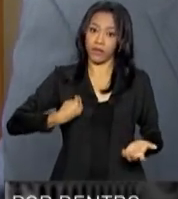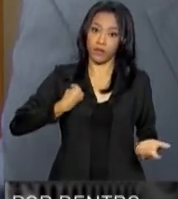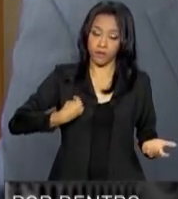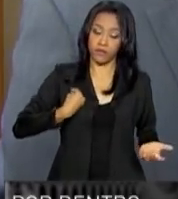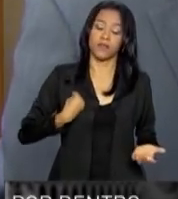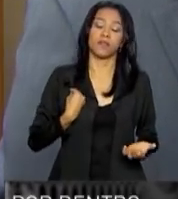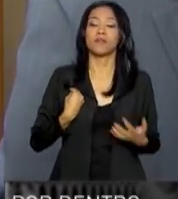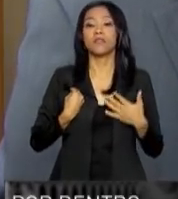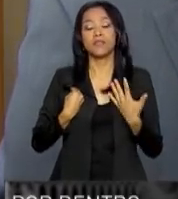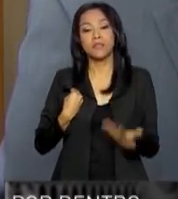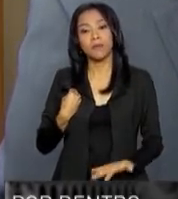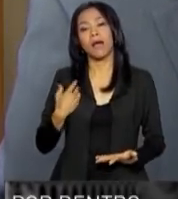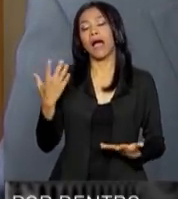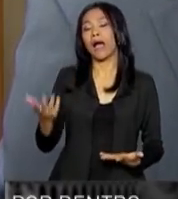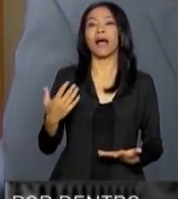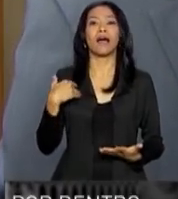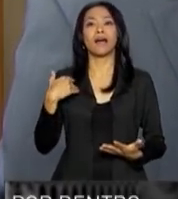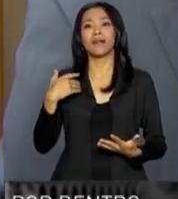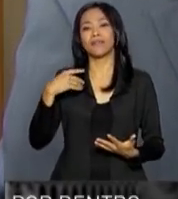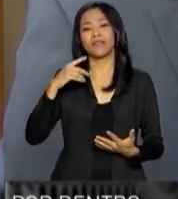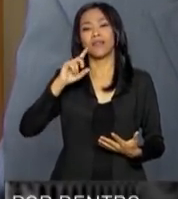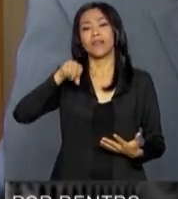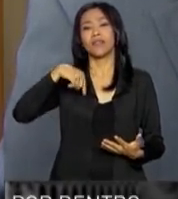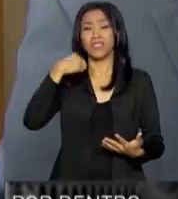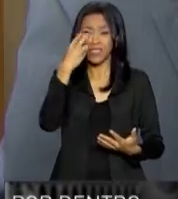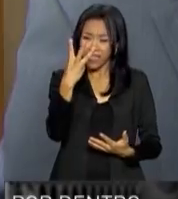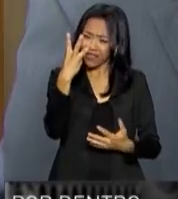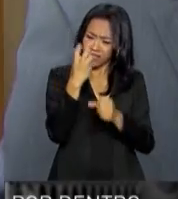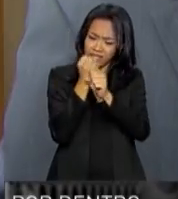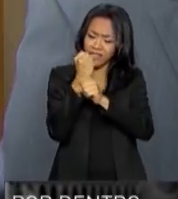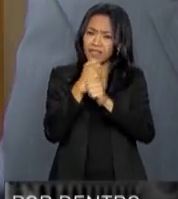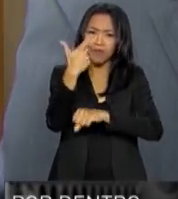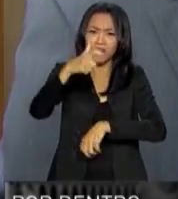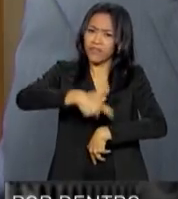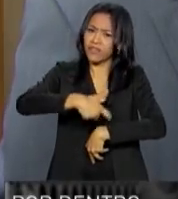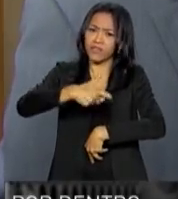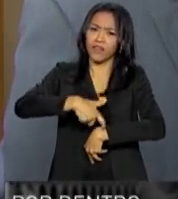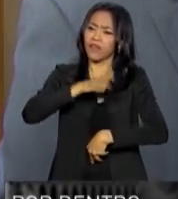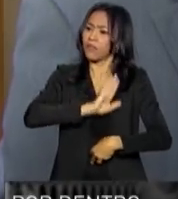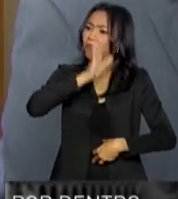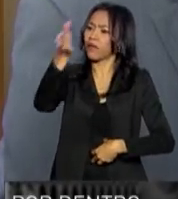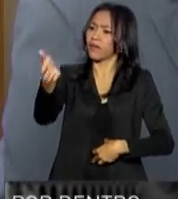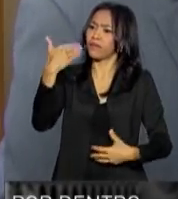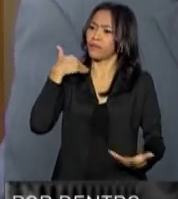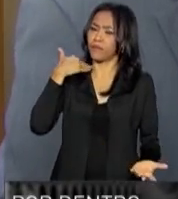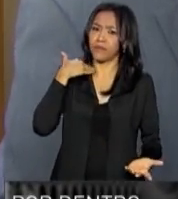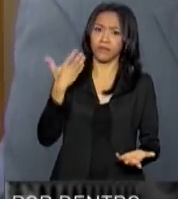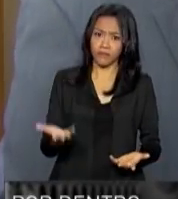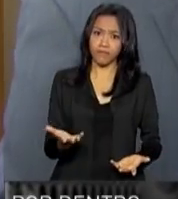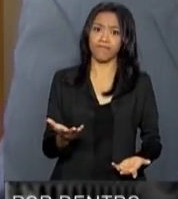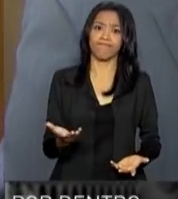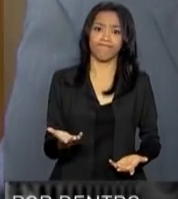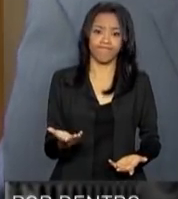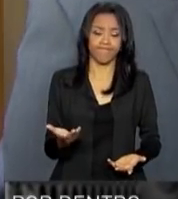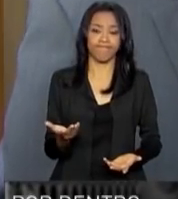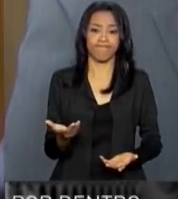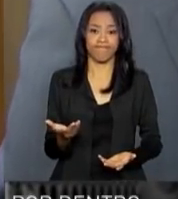pessoas que a eu deixei para a última hora nesses três anos não tive tempo de comparecer à agência bancária que eu saí com meu benefício e